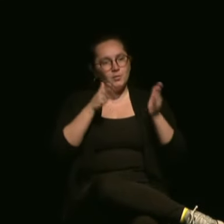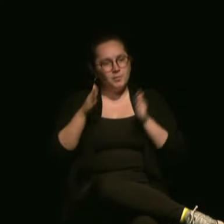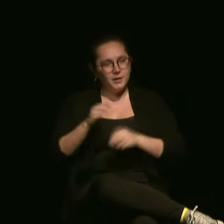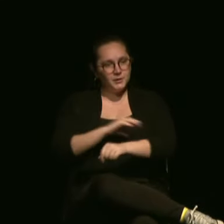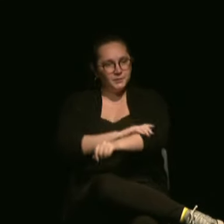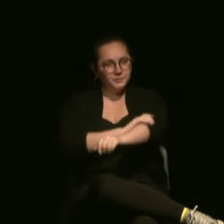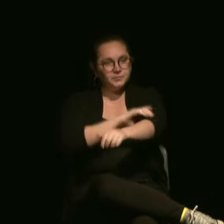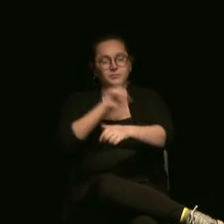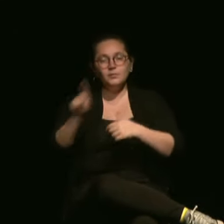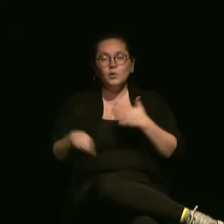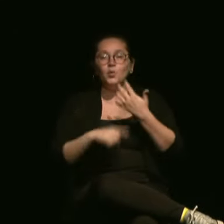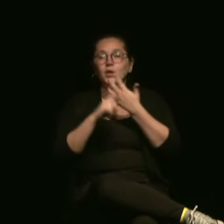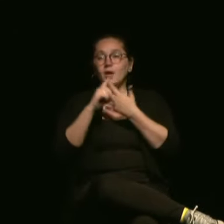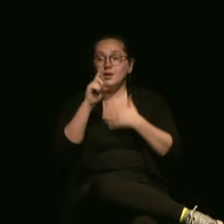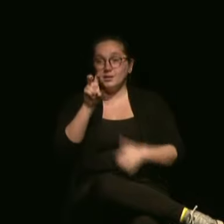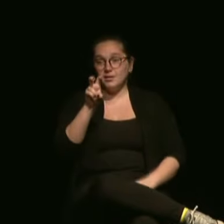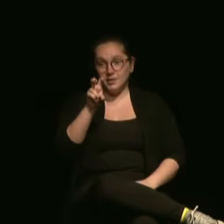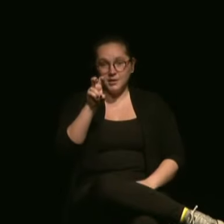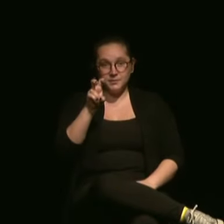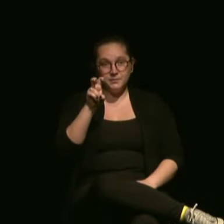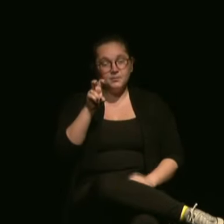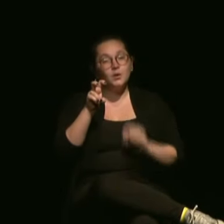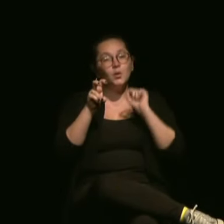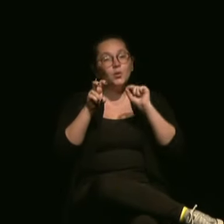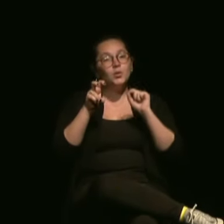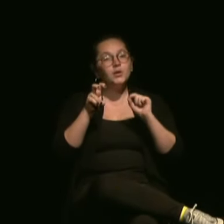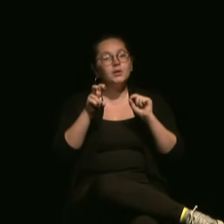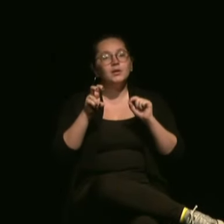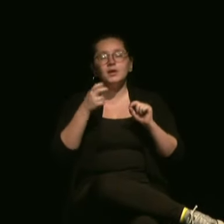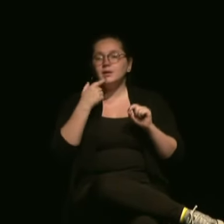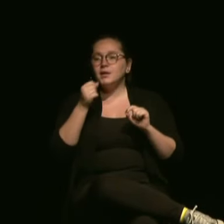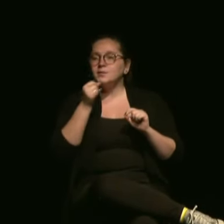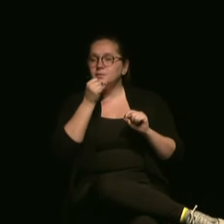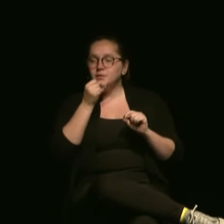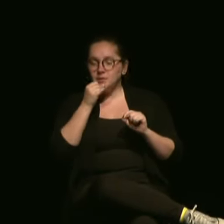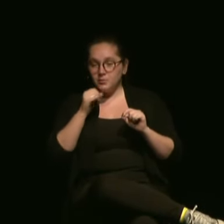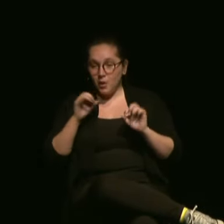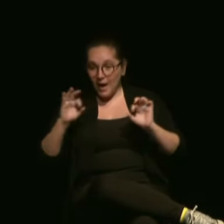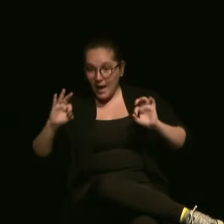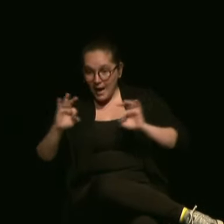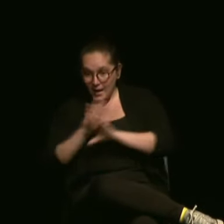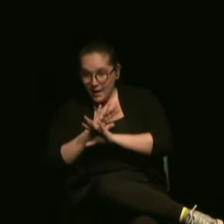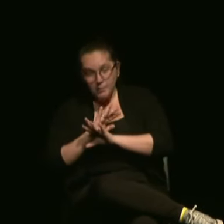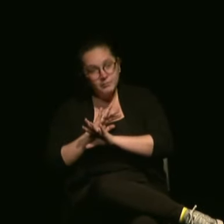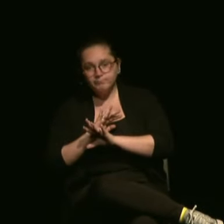quinta característica do cinema do Coutinho, que é a ideia da incompletude. Pode apagar a luz de novo.